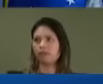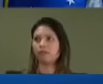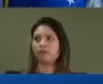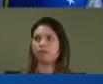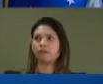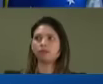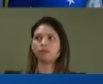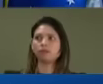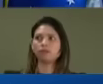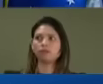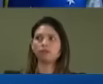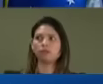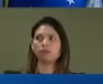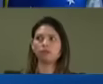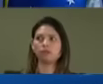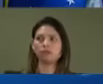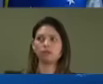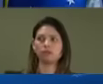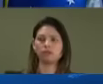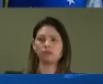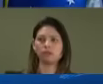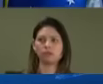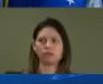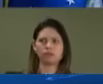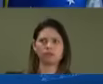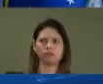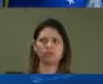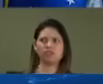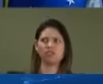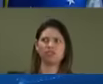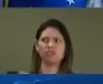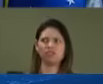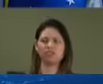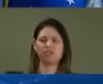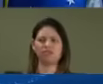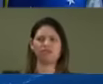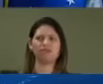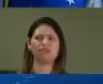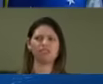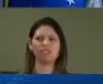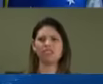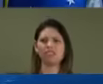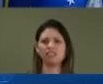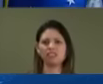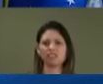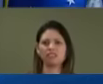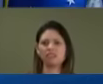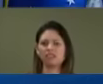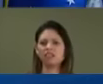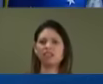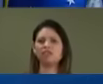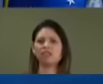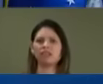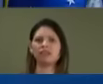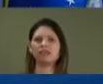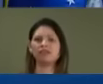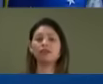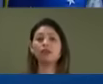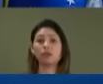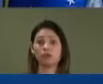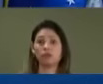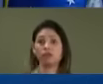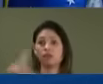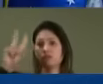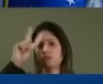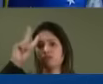destacar aqui a vice-presidente da Habitação, Inês da Silva Magalhães, com uma enorme história